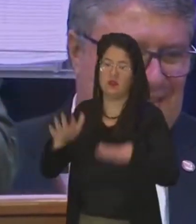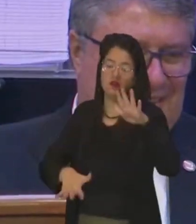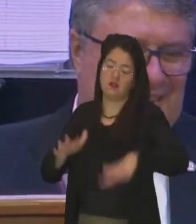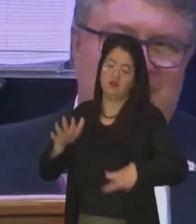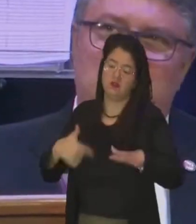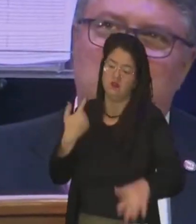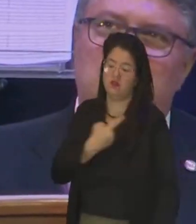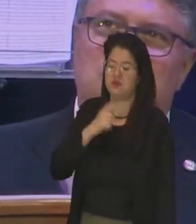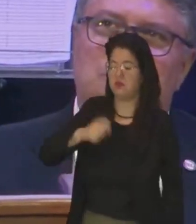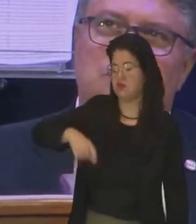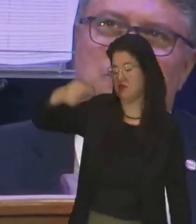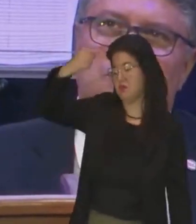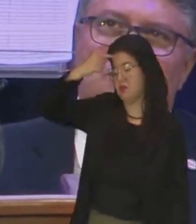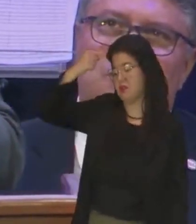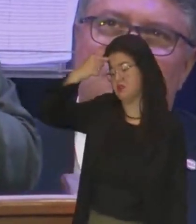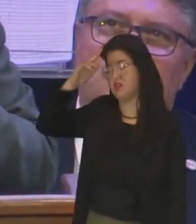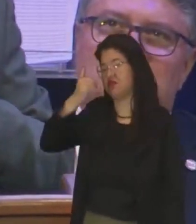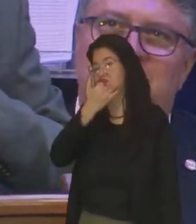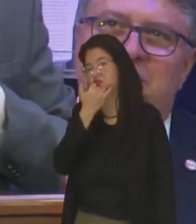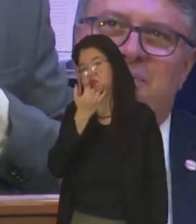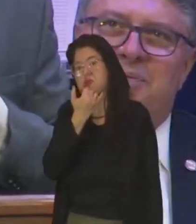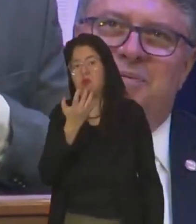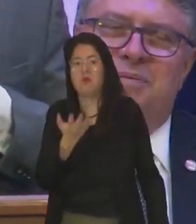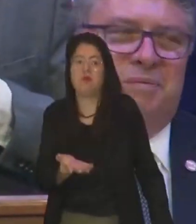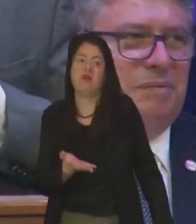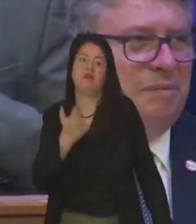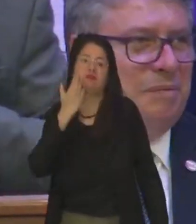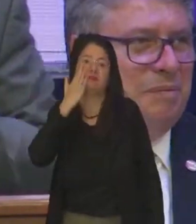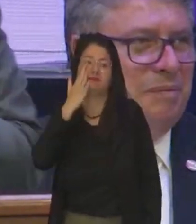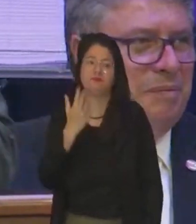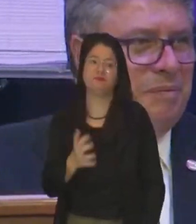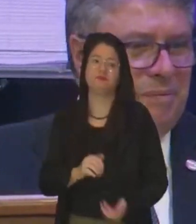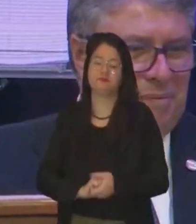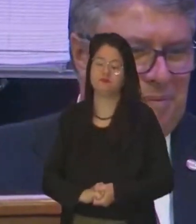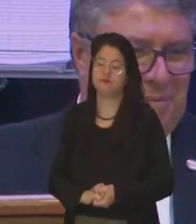ter esse tipo de desculpa, né?